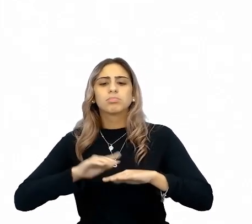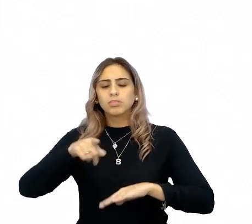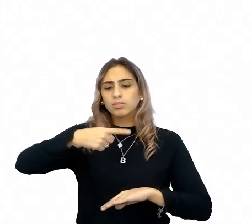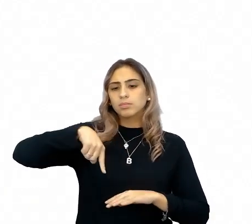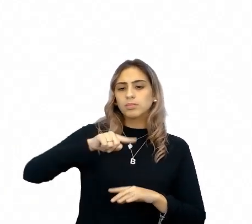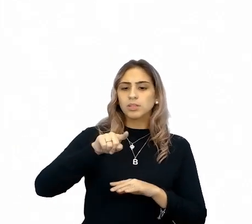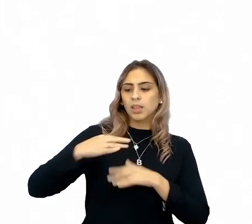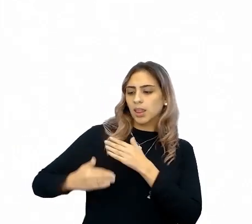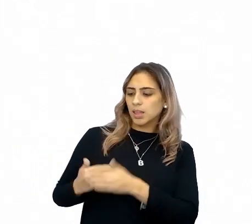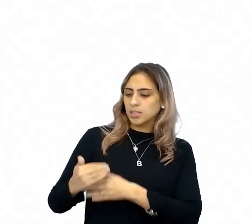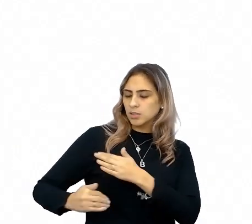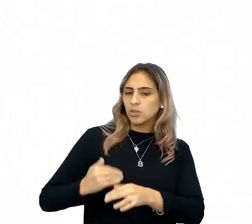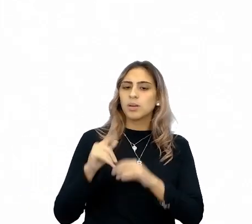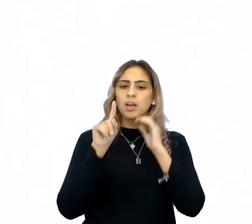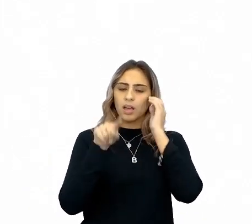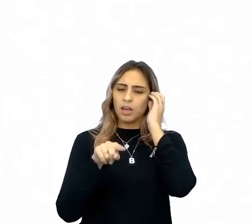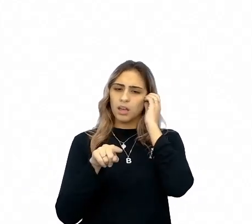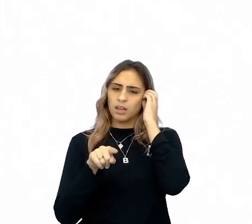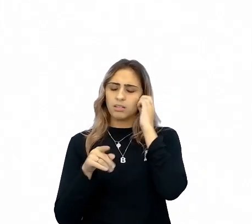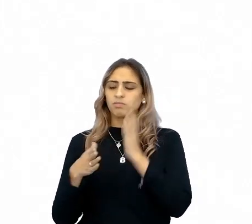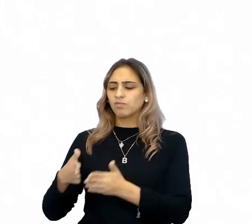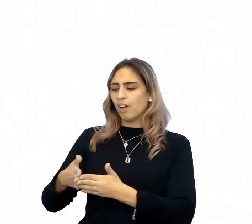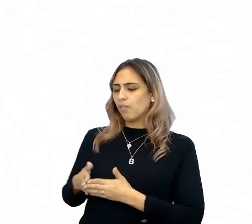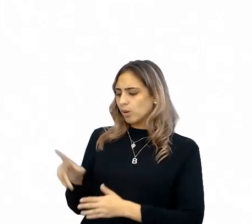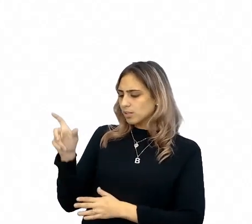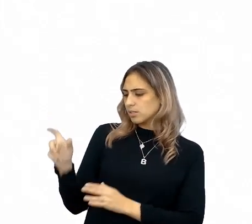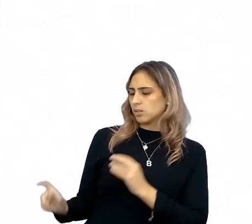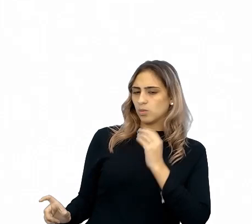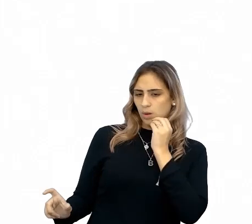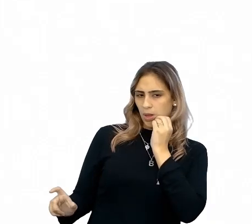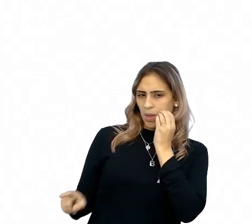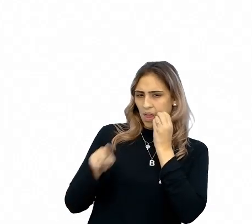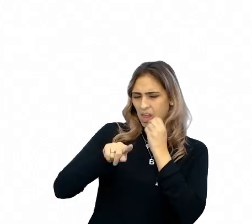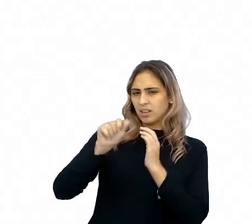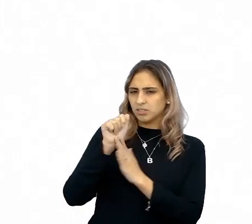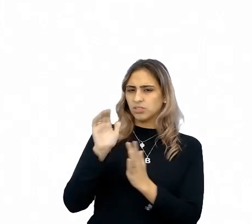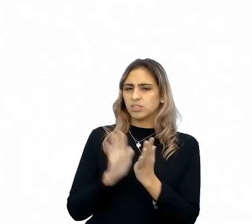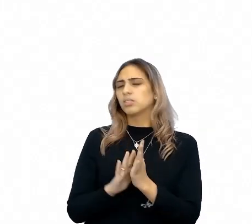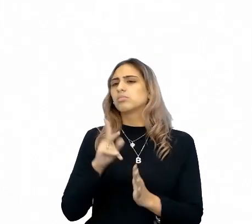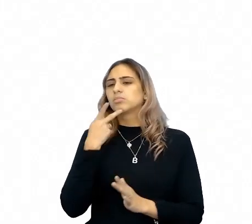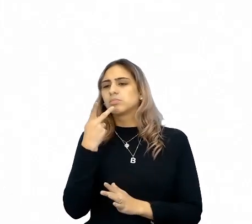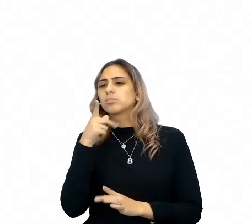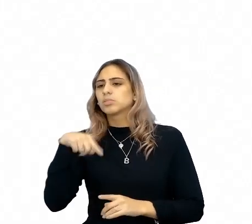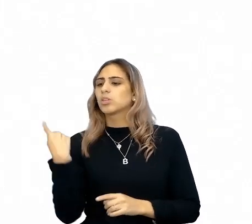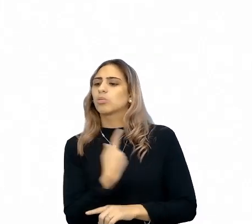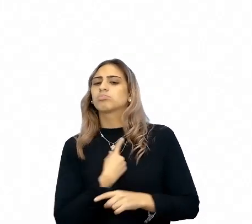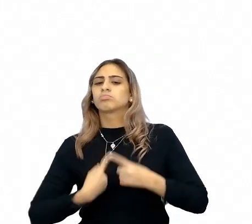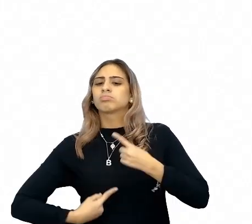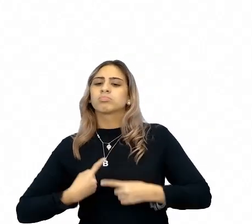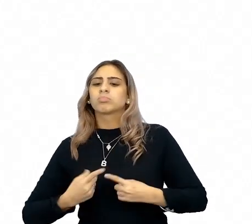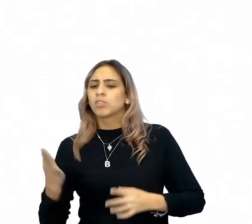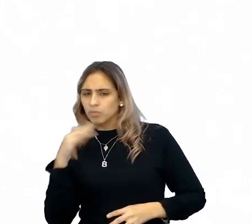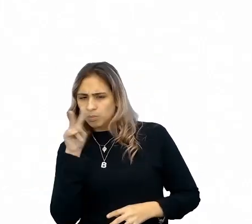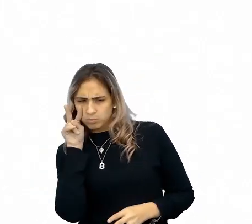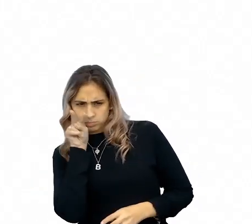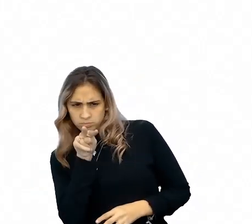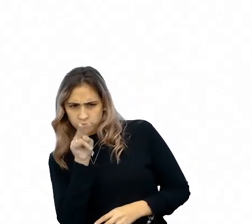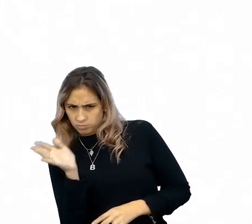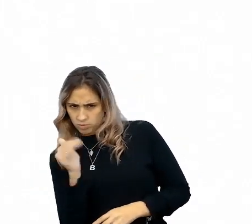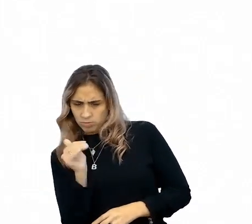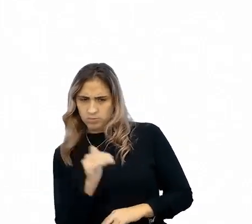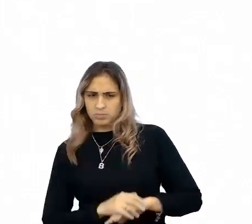cujo desenvolvimento é favorecido por essas atividades que discutimos? Vamos